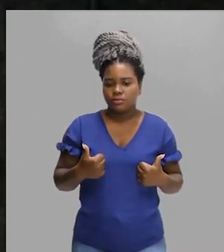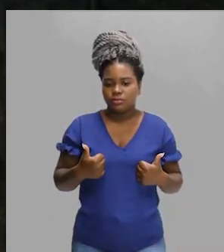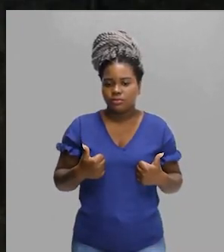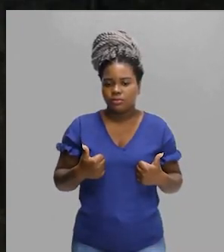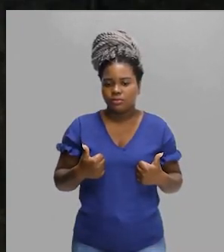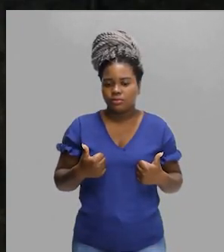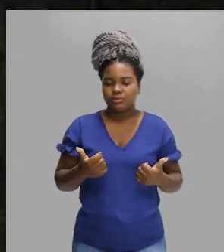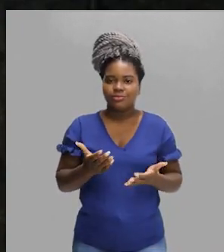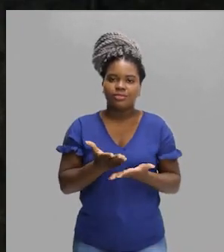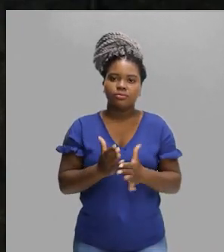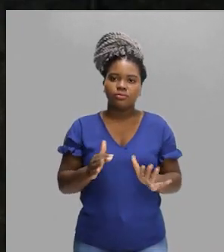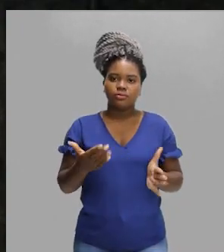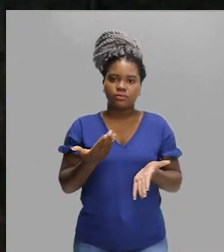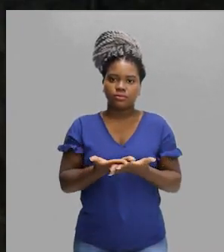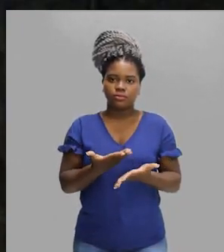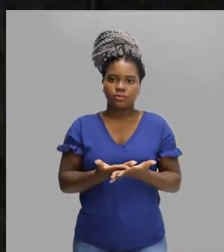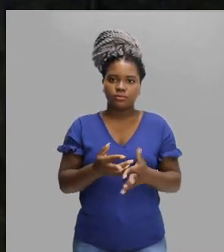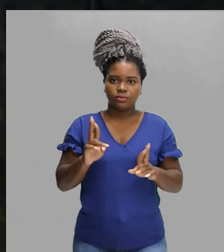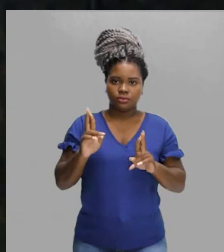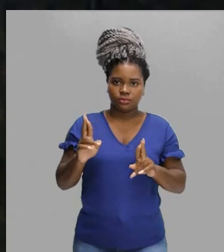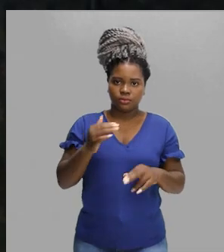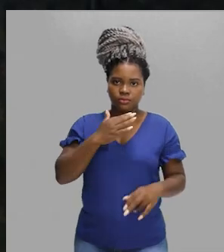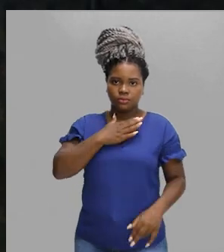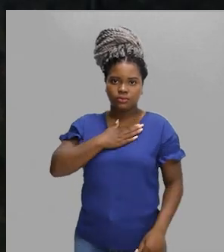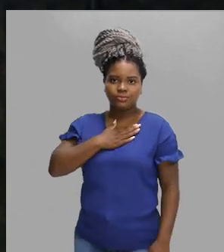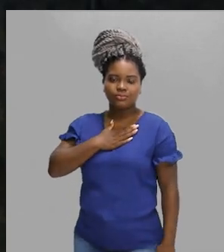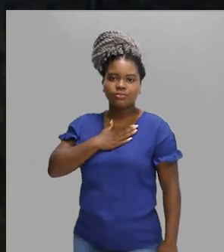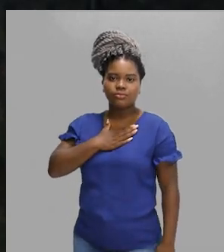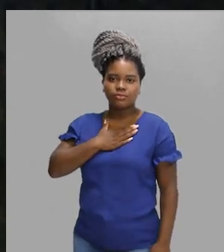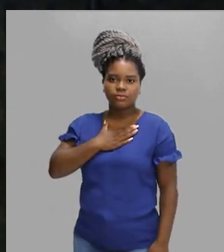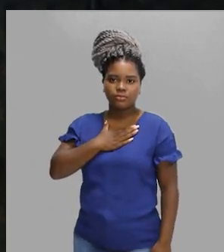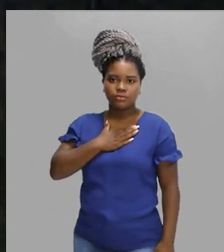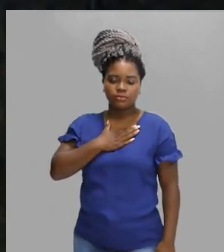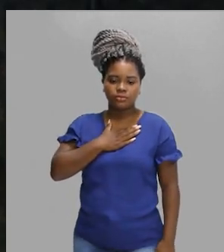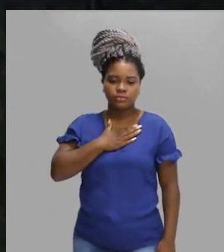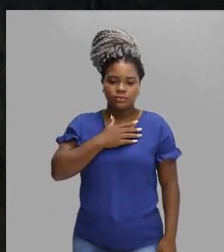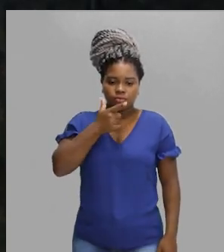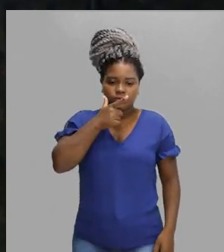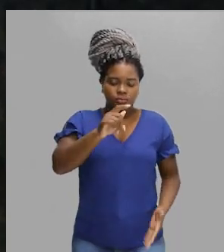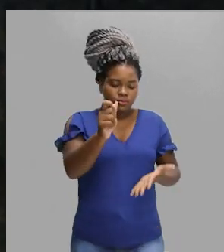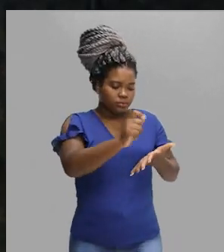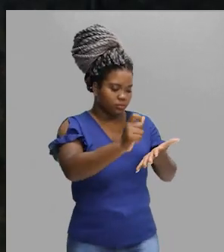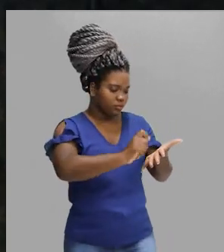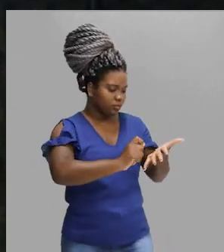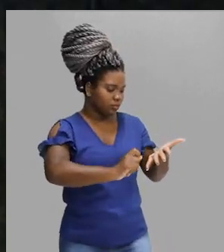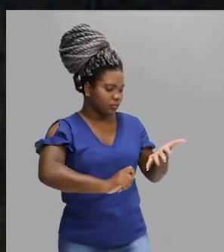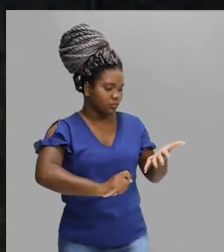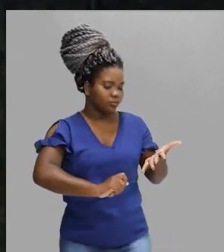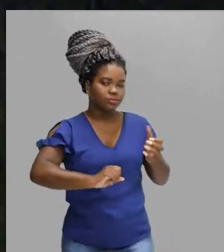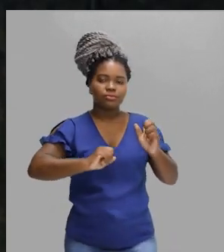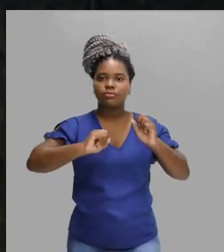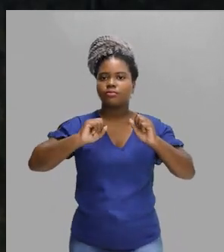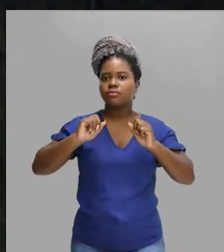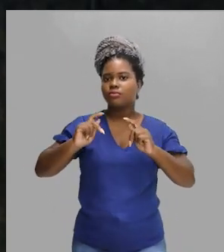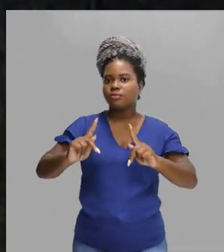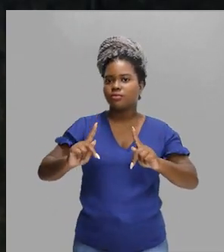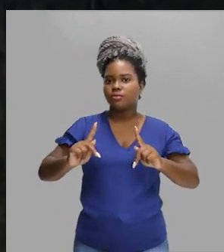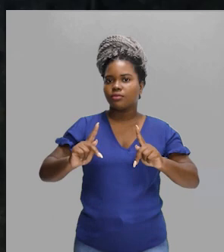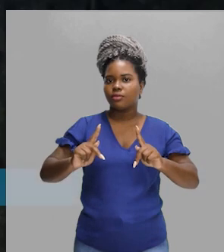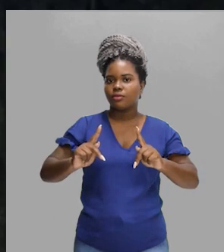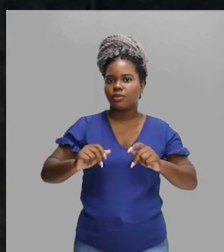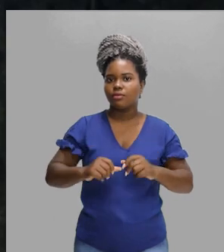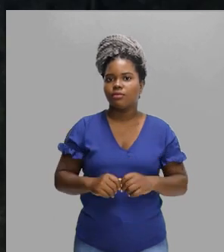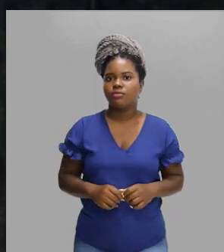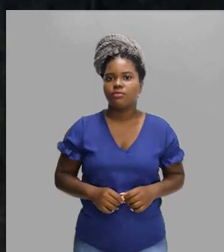gente, por hoje é só. Eu espero que vocês tenham gostado e conseguido fazer as anotações. Se não conseguiram, vão lá na